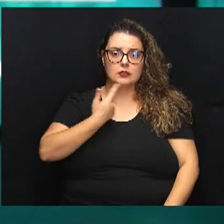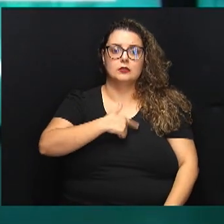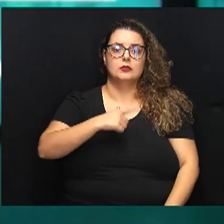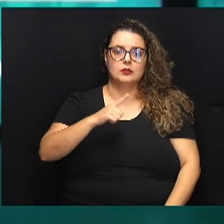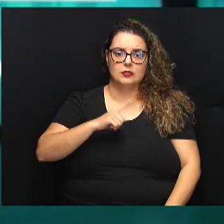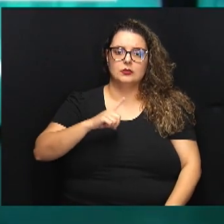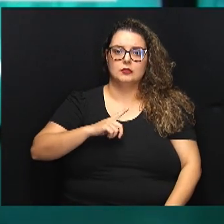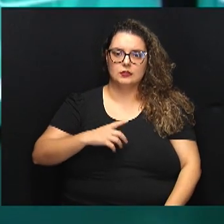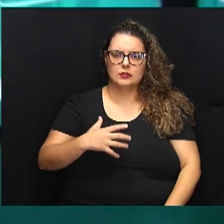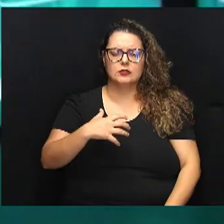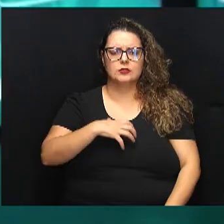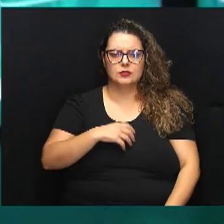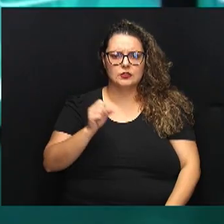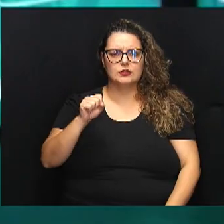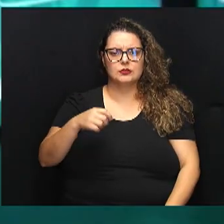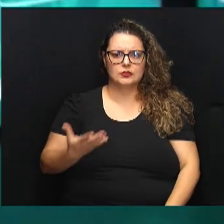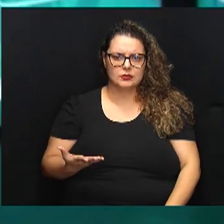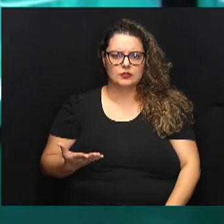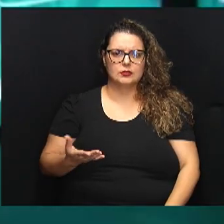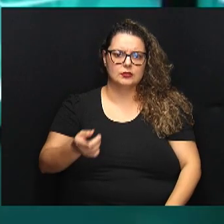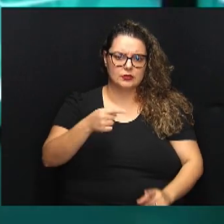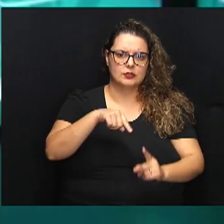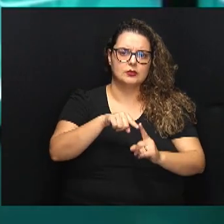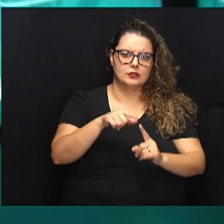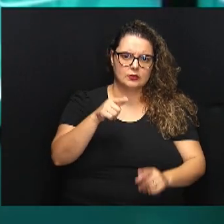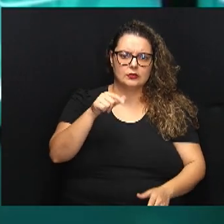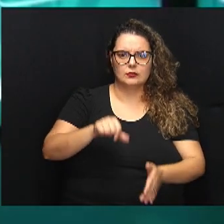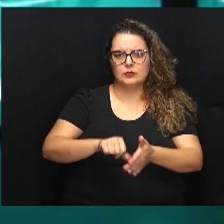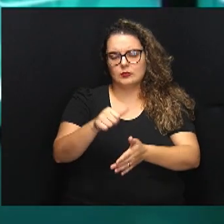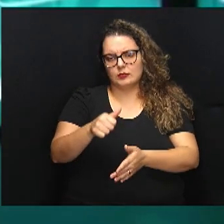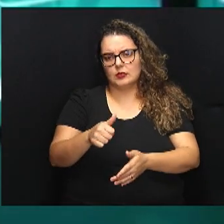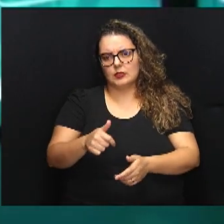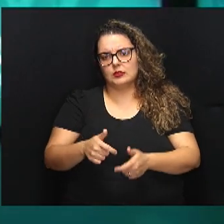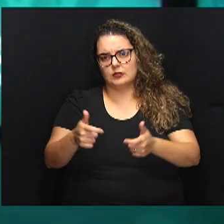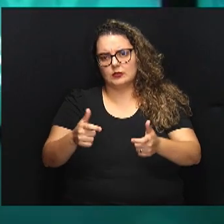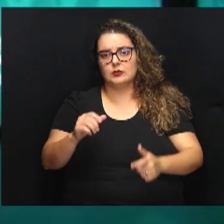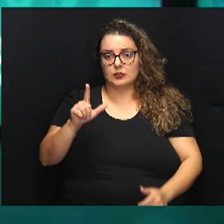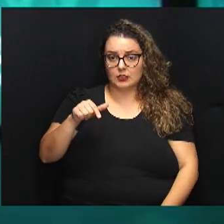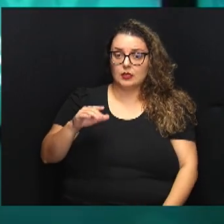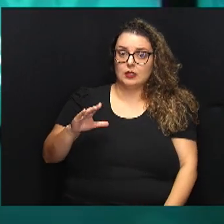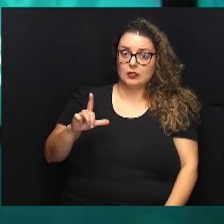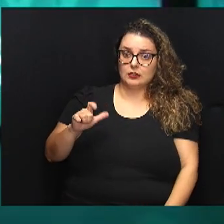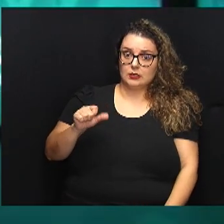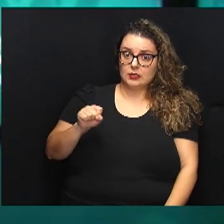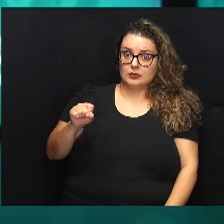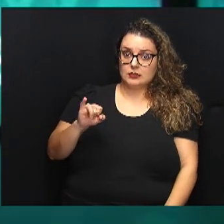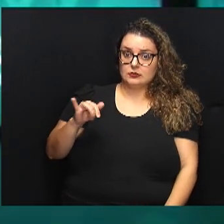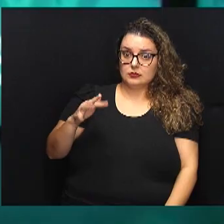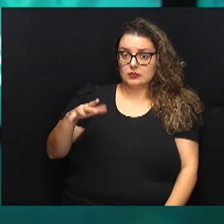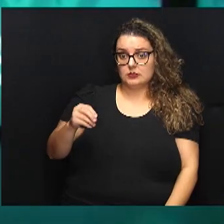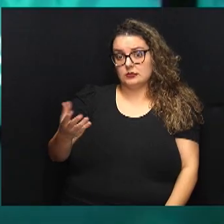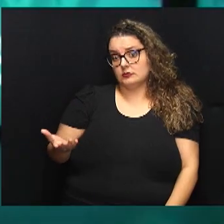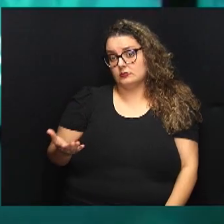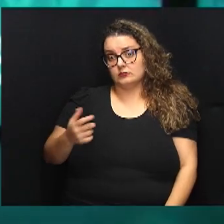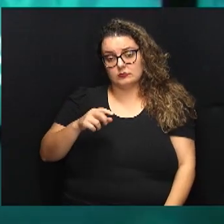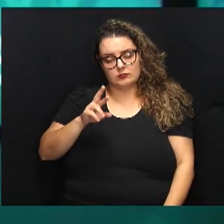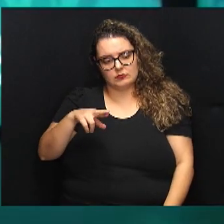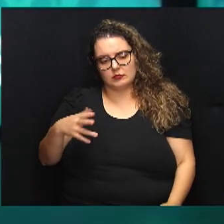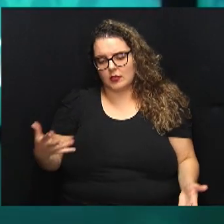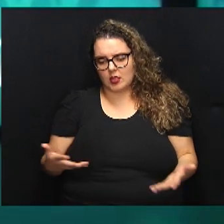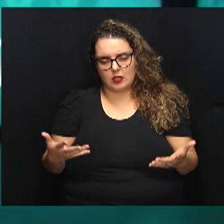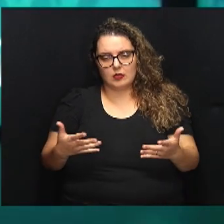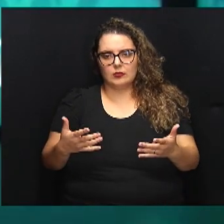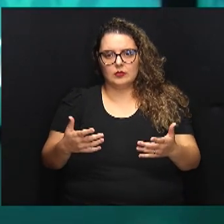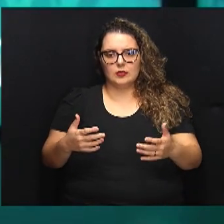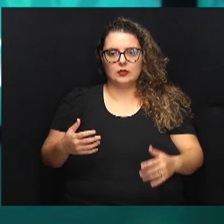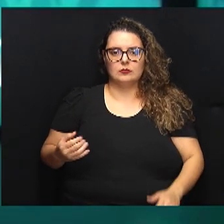totais condições de atingir o nosso grande primeiro objetivo, que é a classificação. Então, o que me motivou foi a